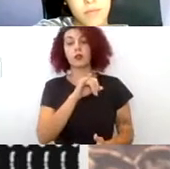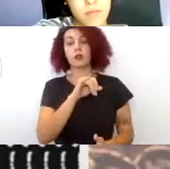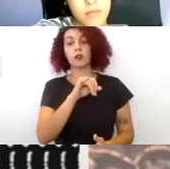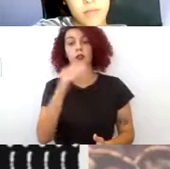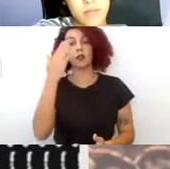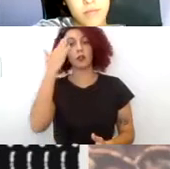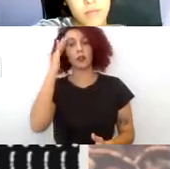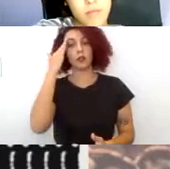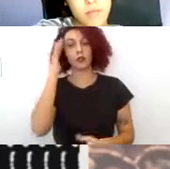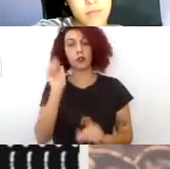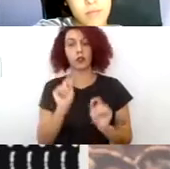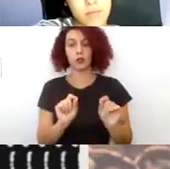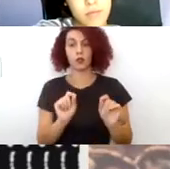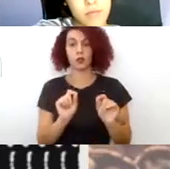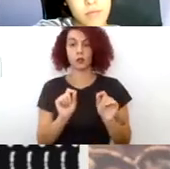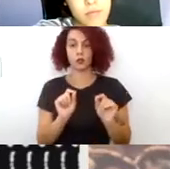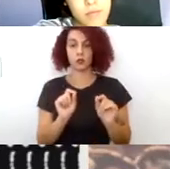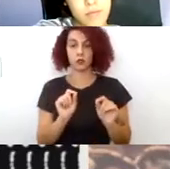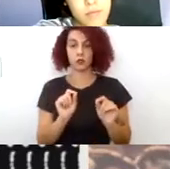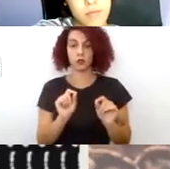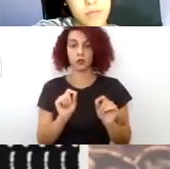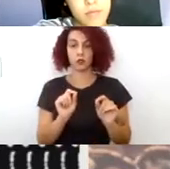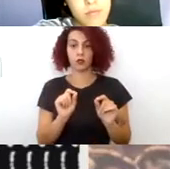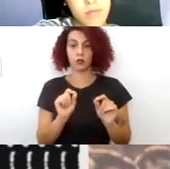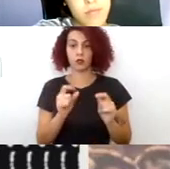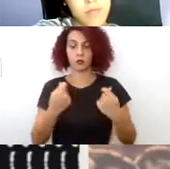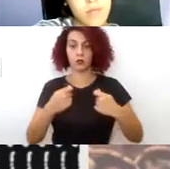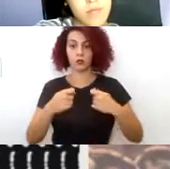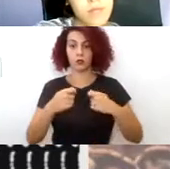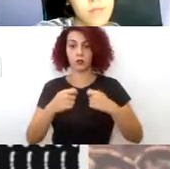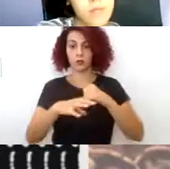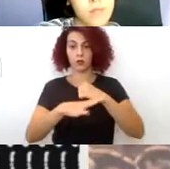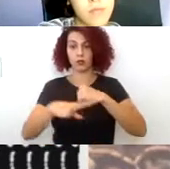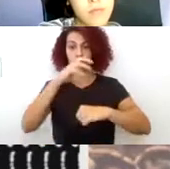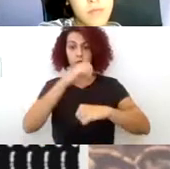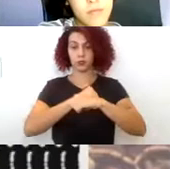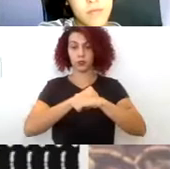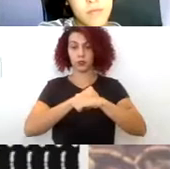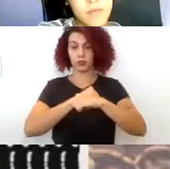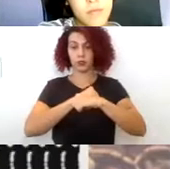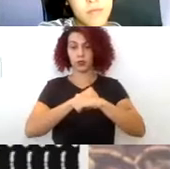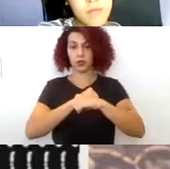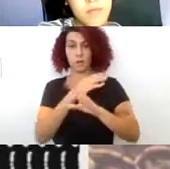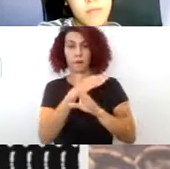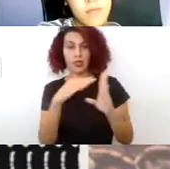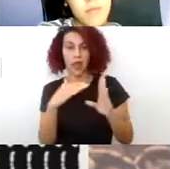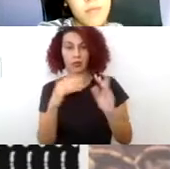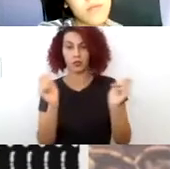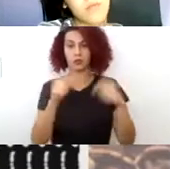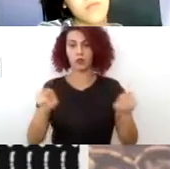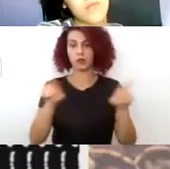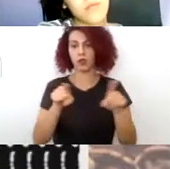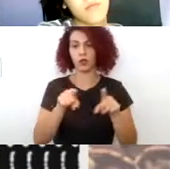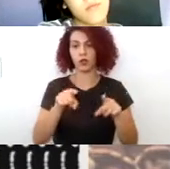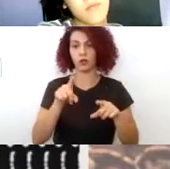que não dá para ter sonoridade sem incluir todas as mulheres não dá não existe sororidade parcial tá ou é sua idade